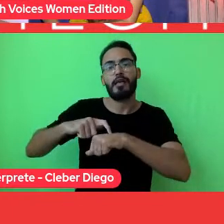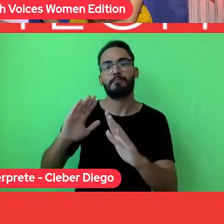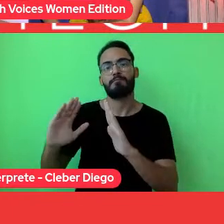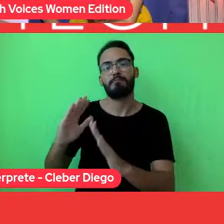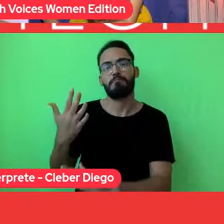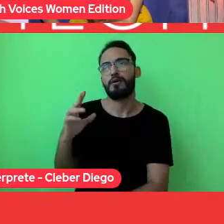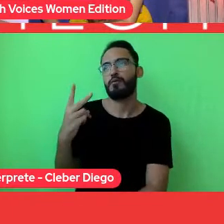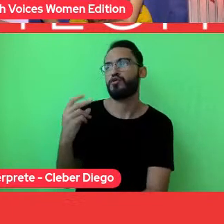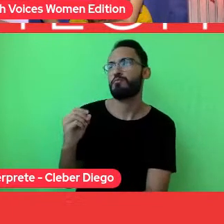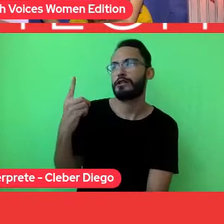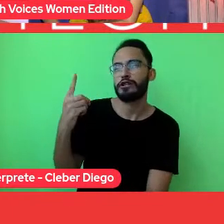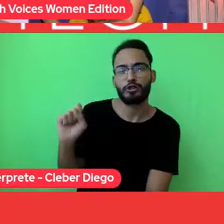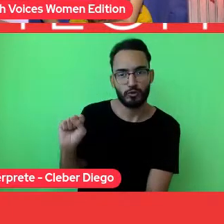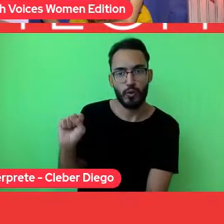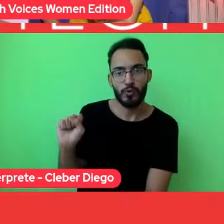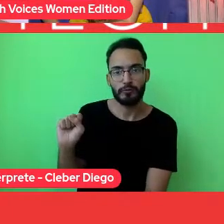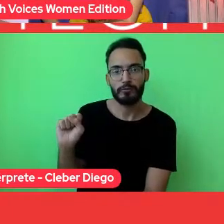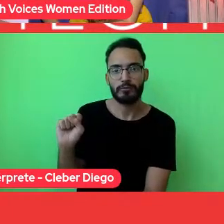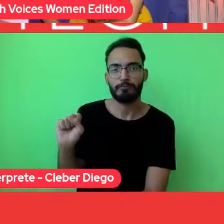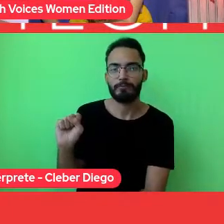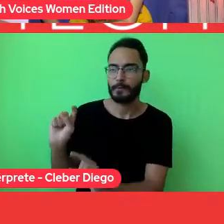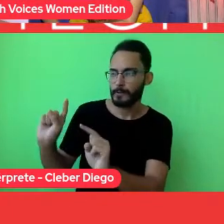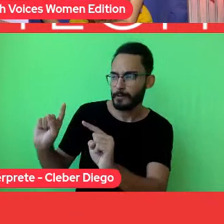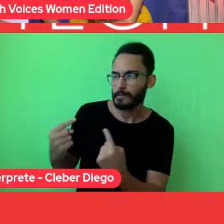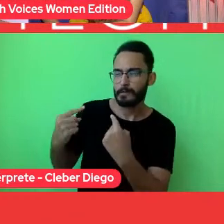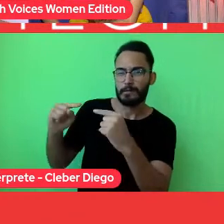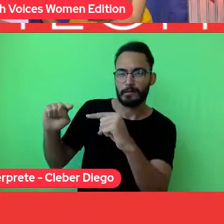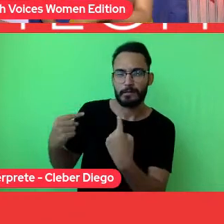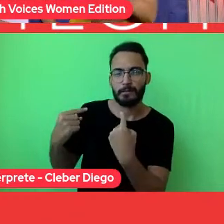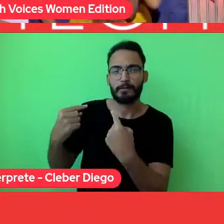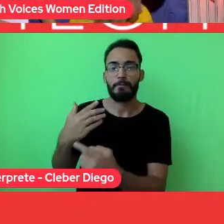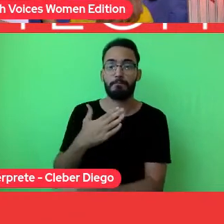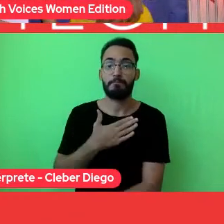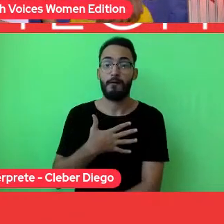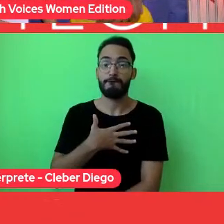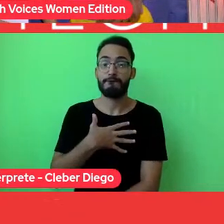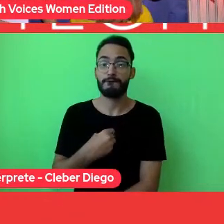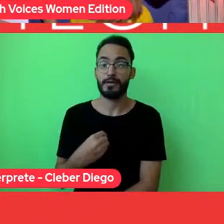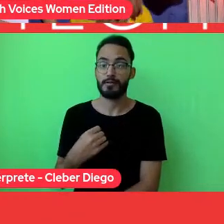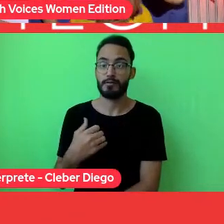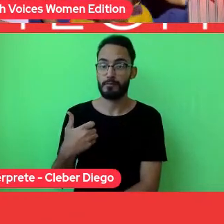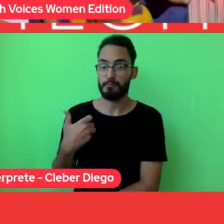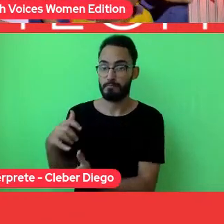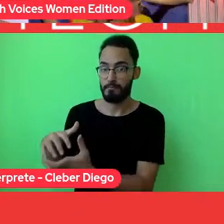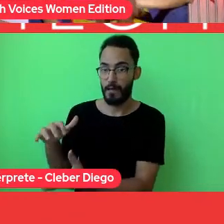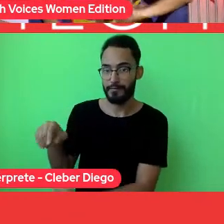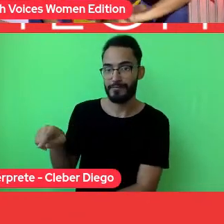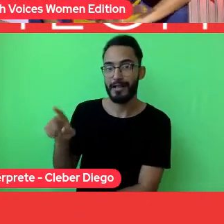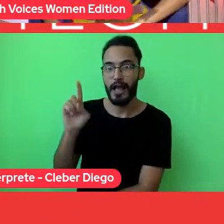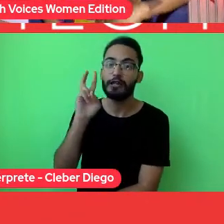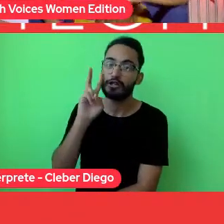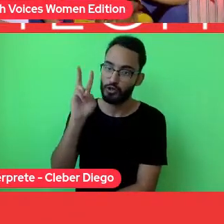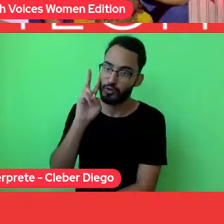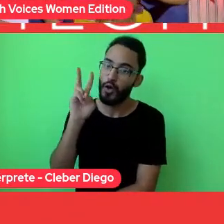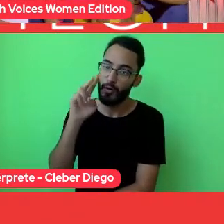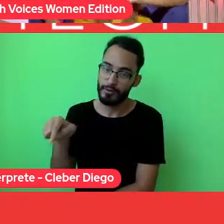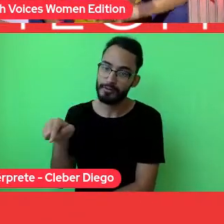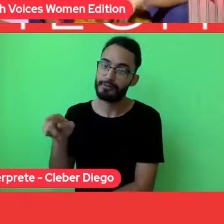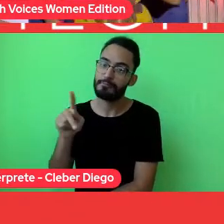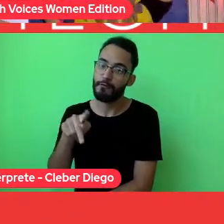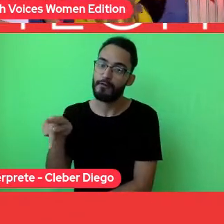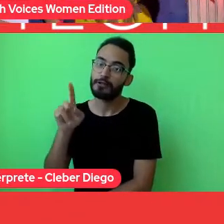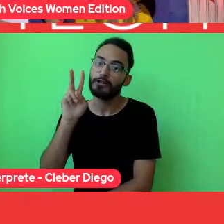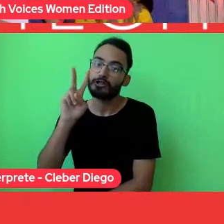2018, bastante provocada pelo meu filho mais velho, que é um professor de história, um historiador, né? E também por